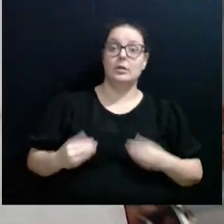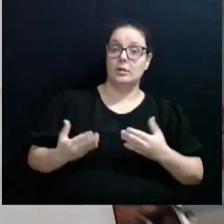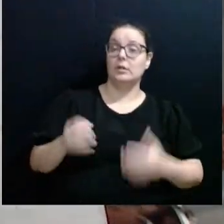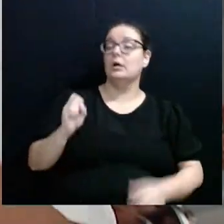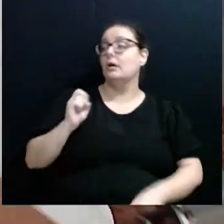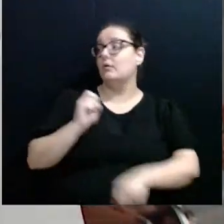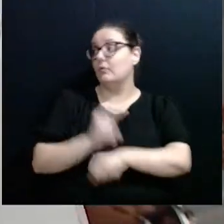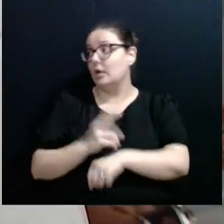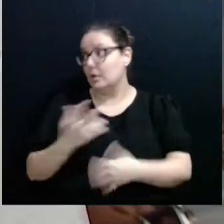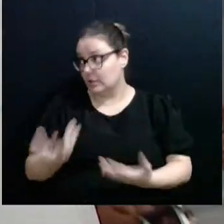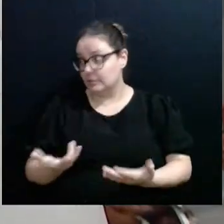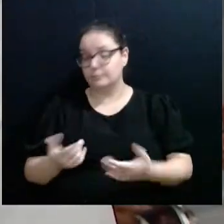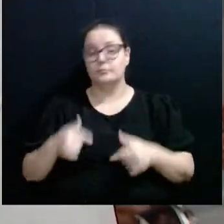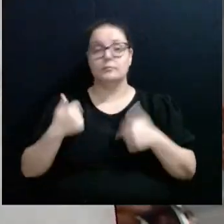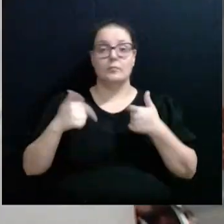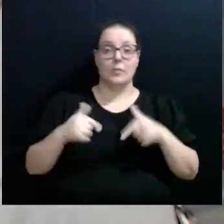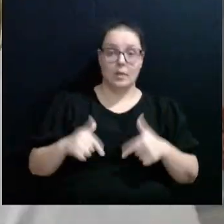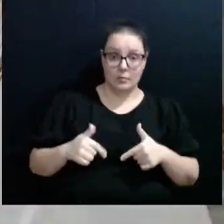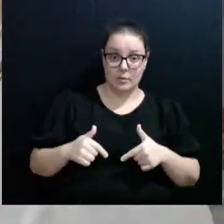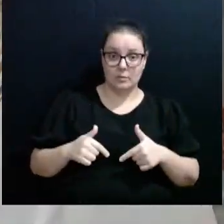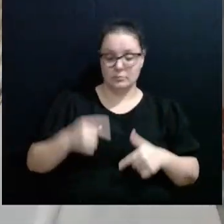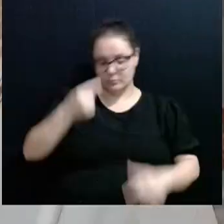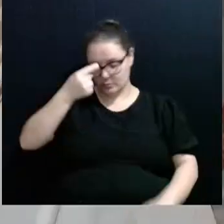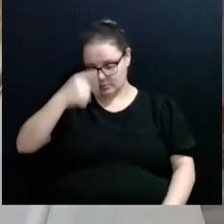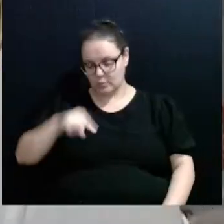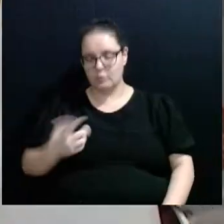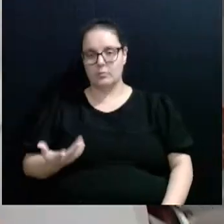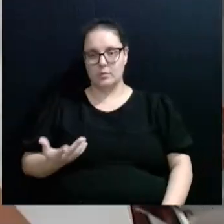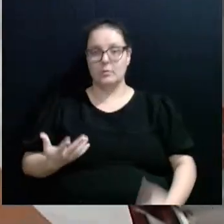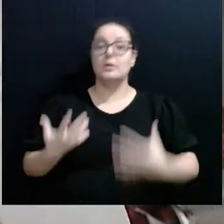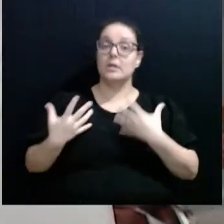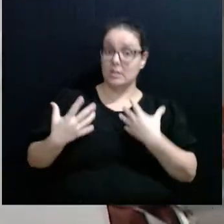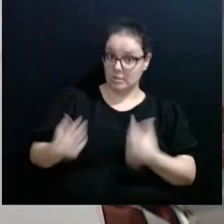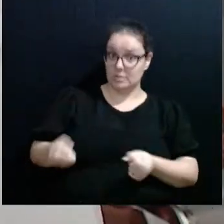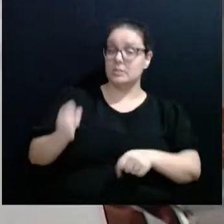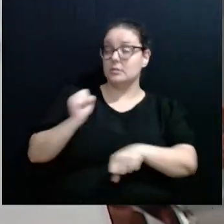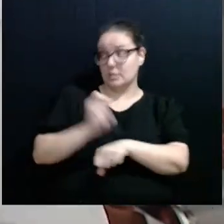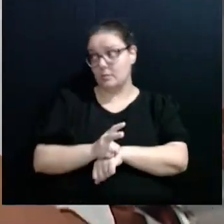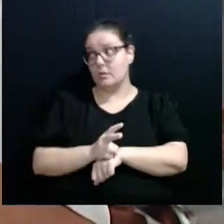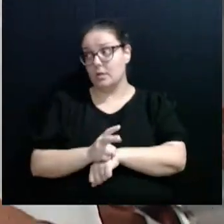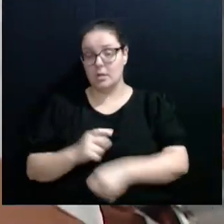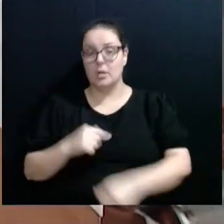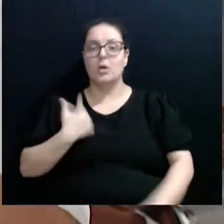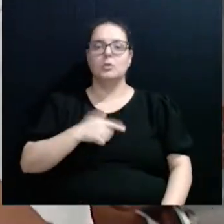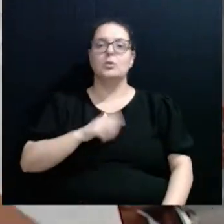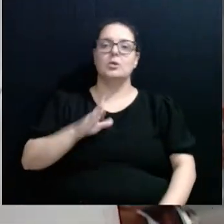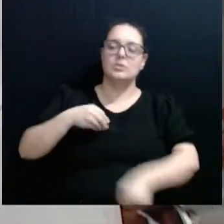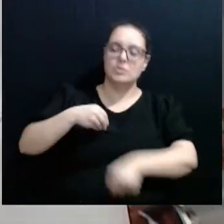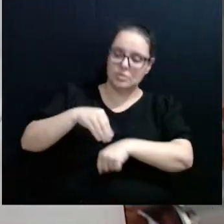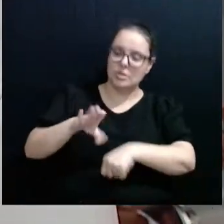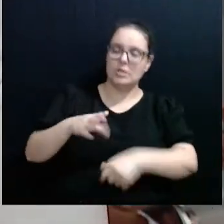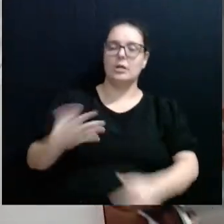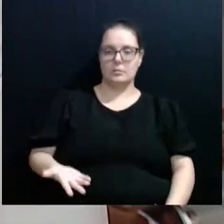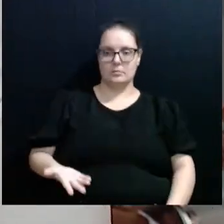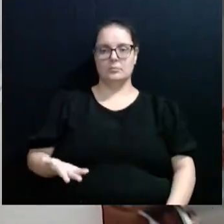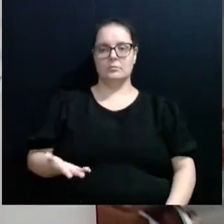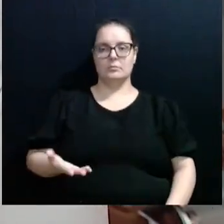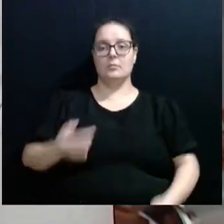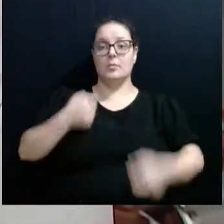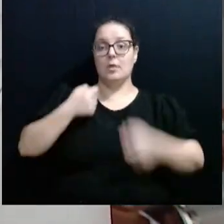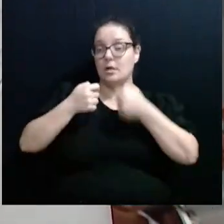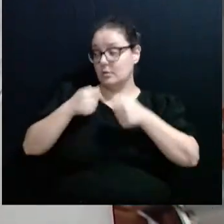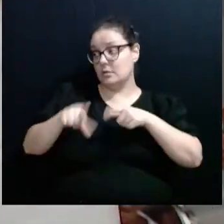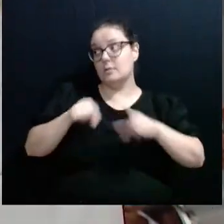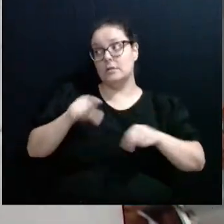então o trabalhador estando no perfil e aceitar a vaga, a gente já encaminha ele para entrevista e seleção. Então, esse é